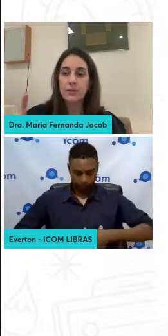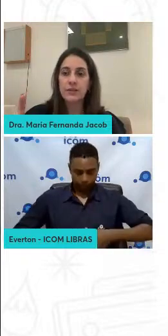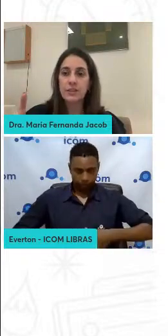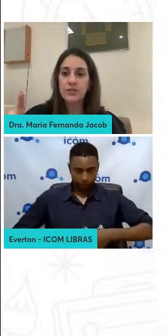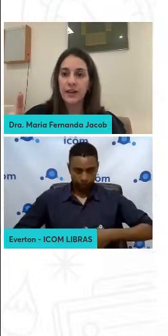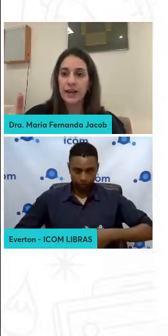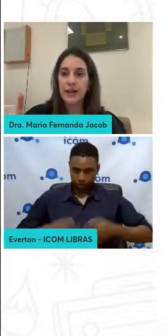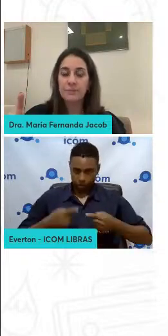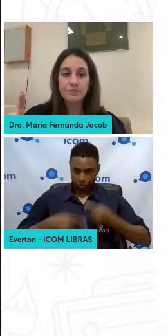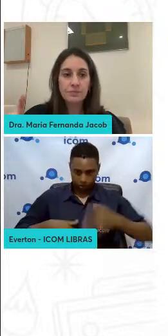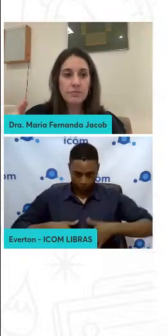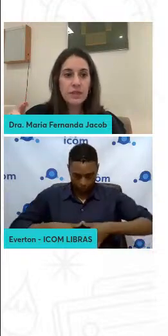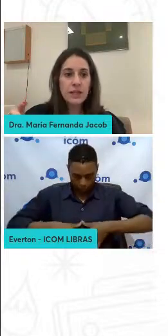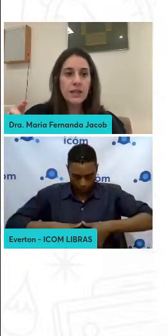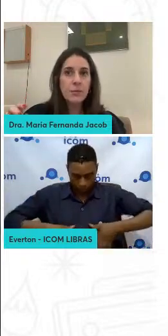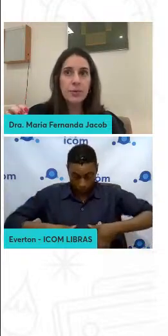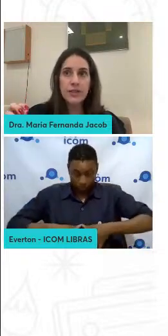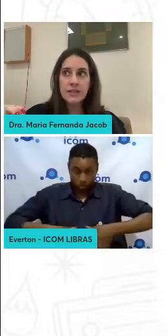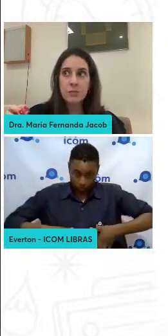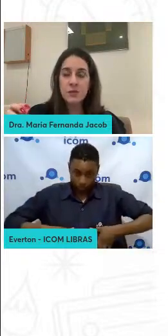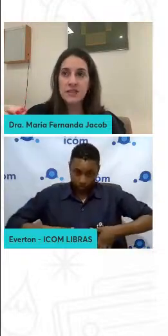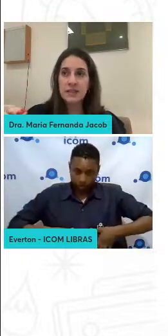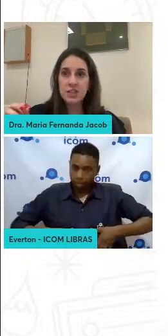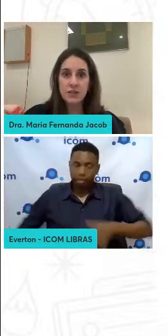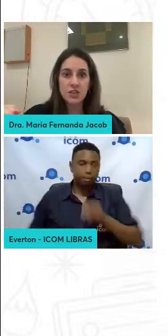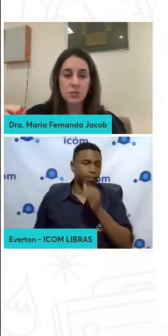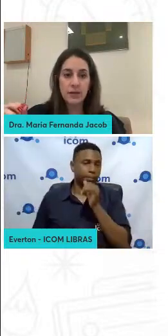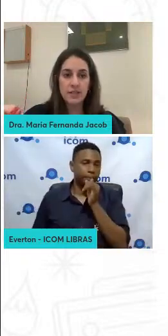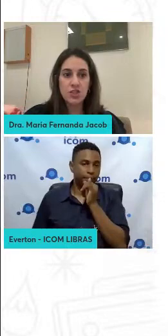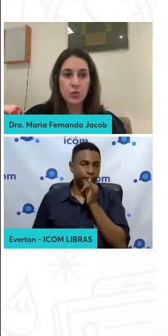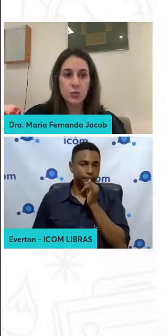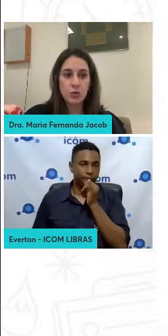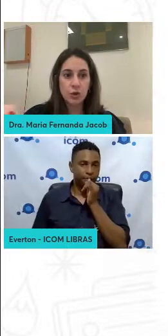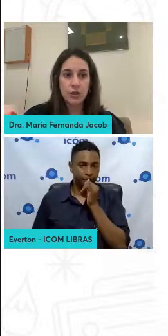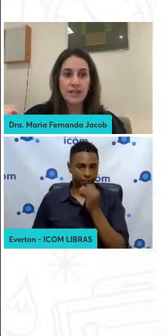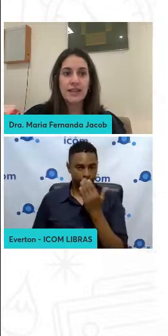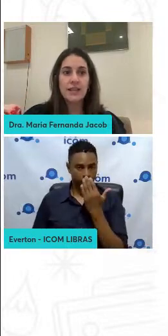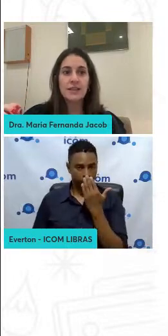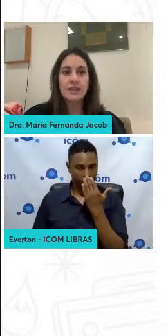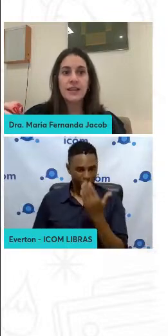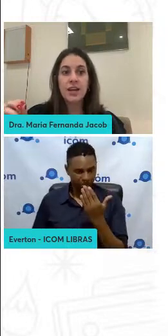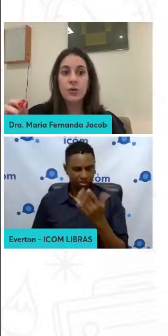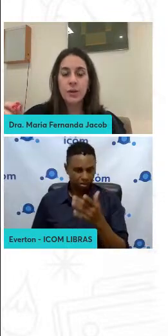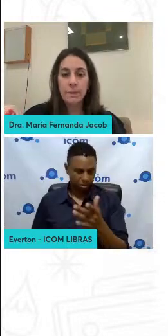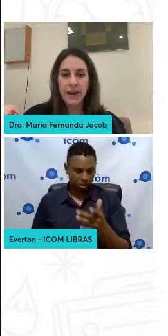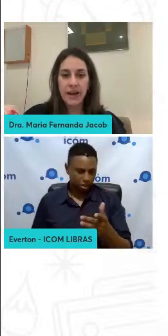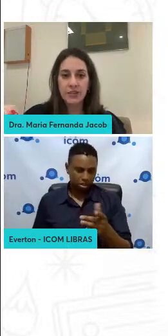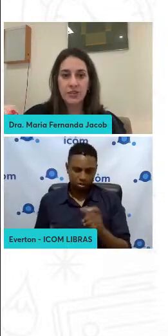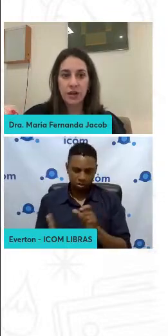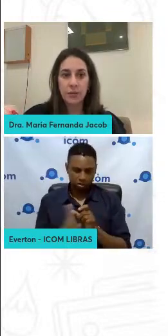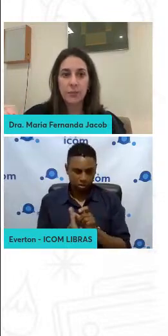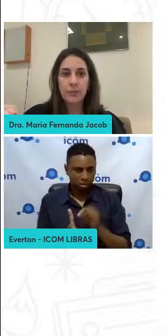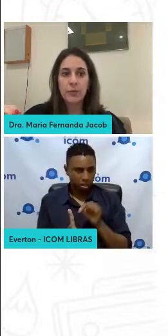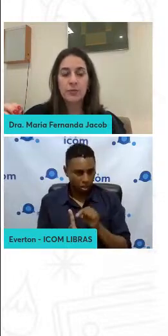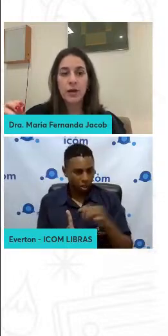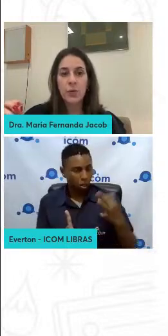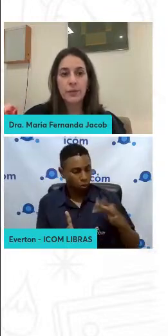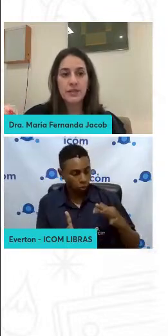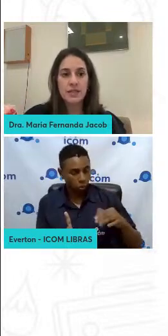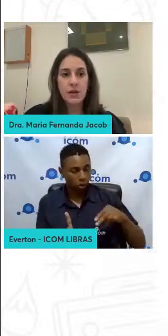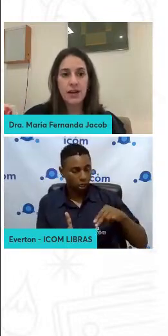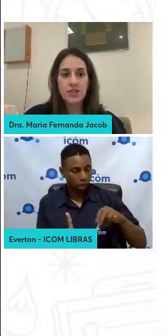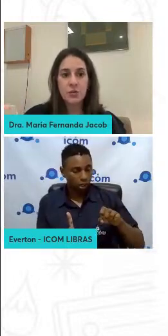acho que é importante falar. Por exemplo, se você está de frente a um paciente com dor neuropática por